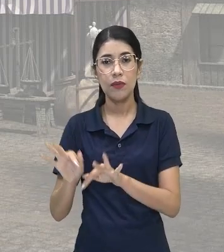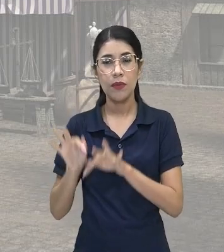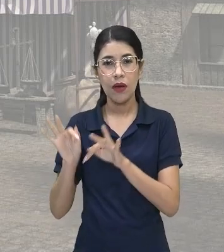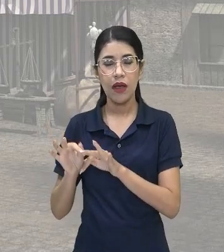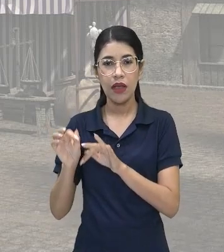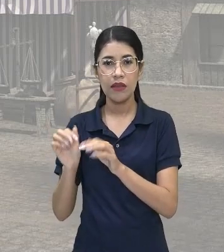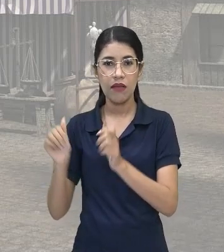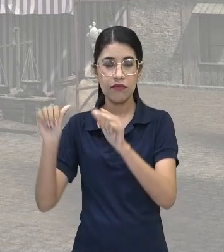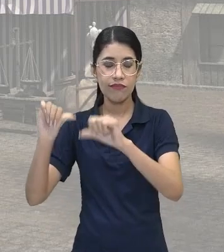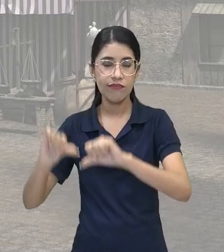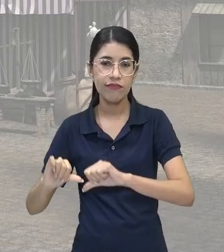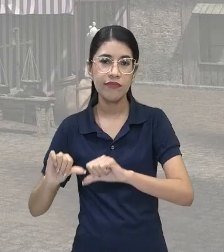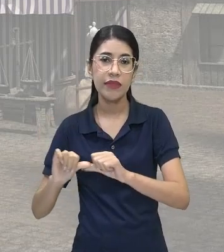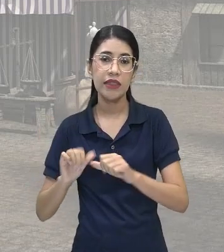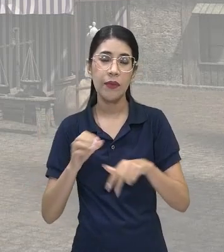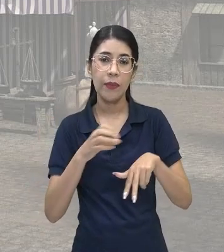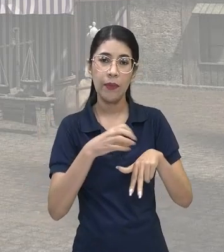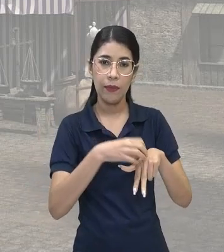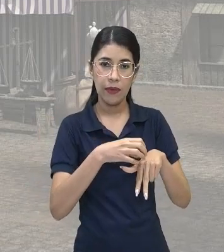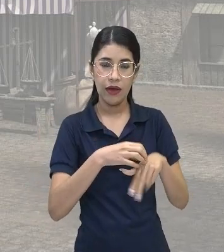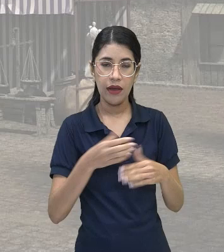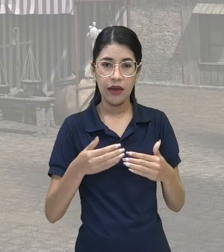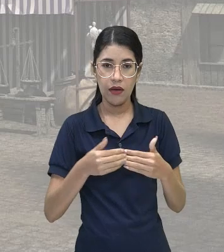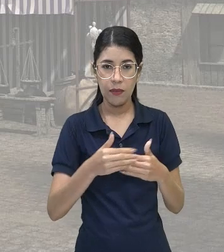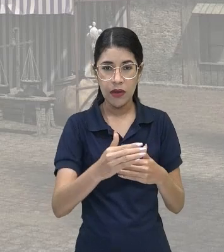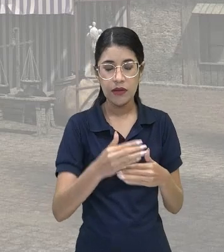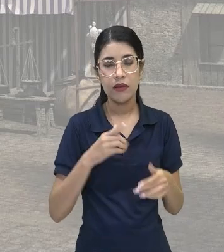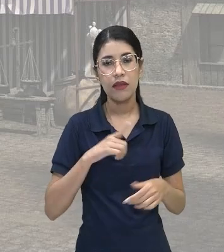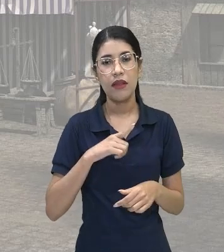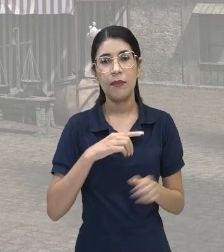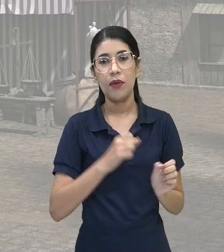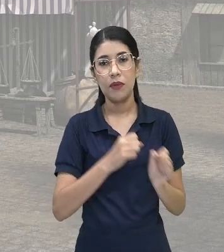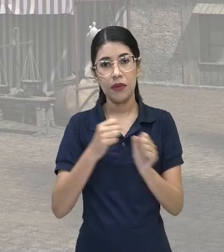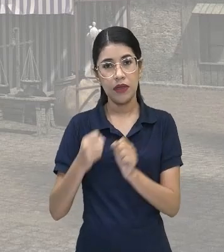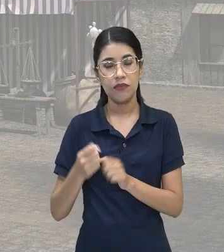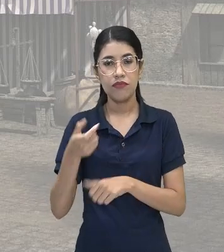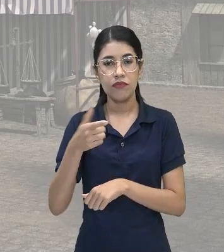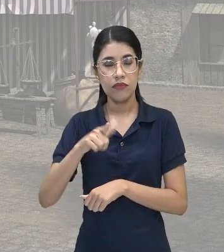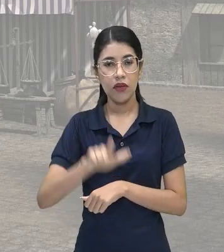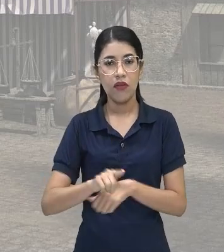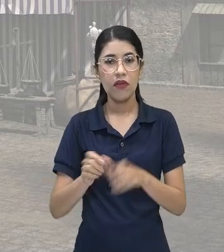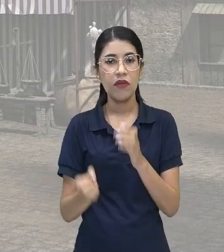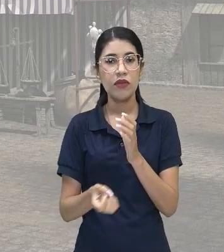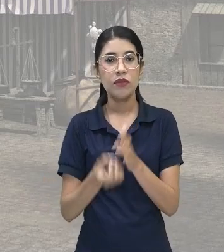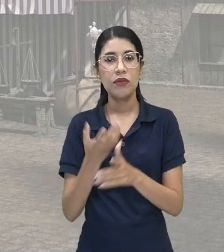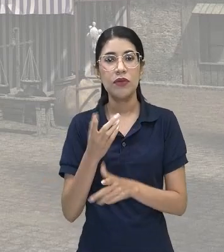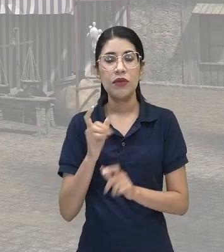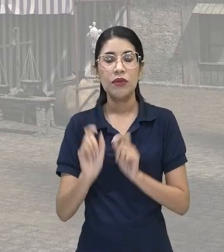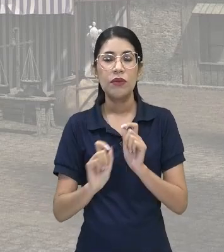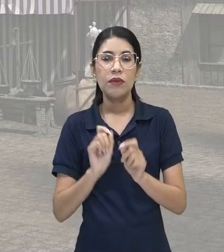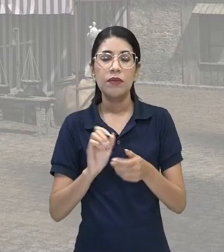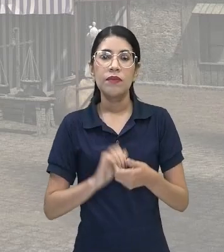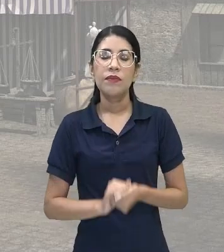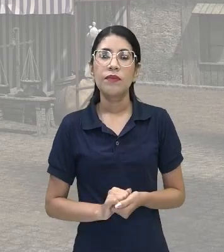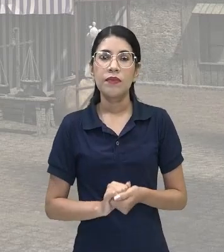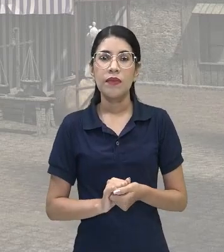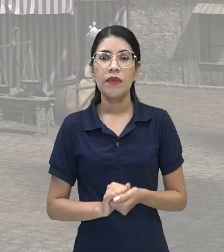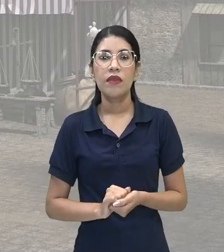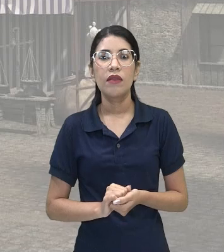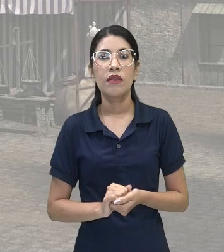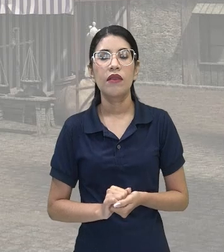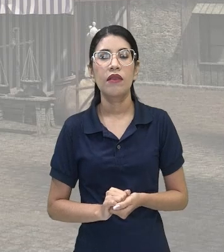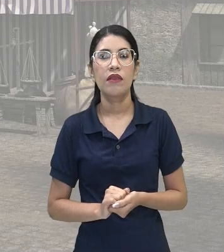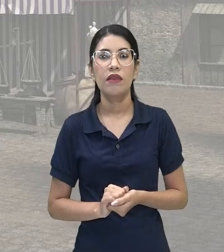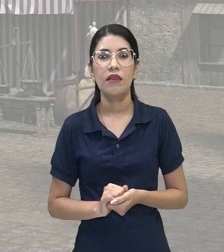enfraquecidos, o rei passa a ter poder novamente e surgindo assim o que a gente vai conhecer posteriormente como os